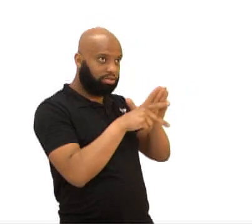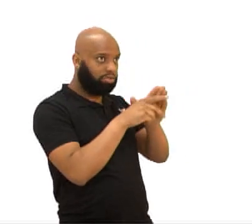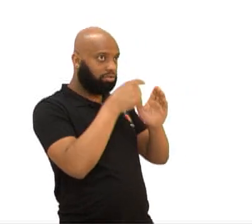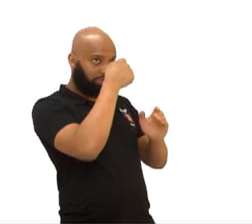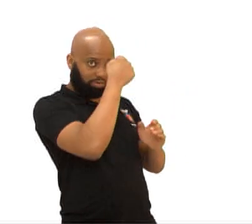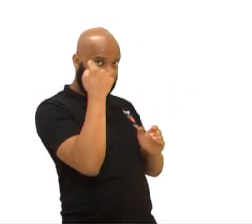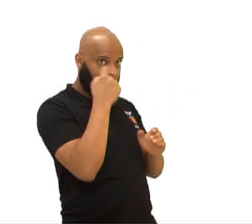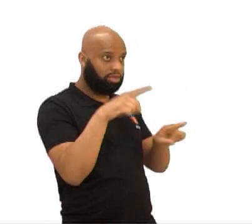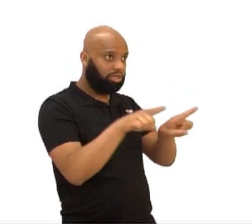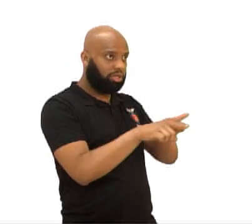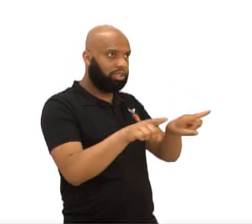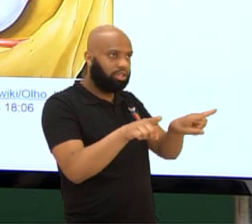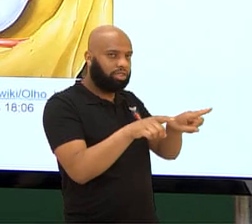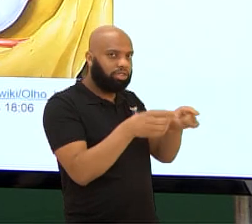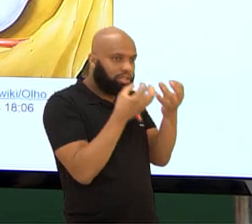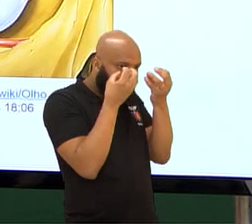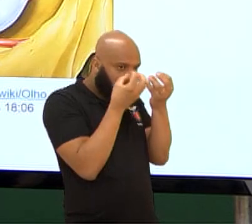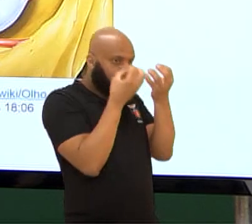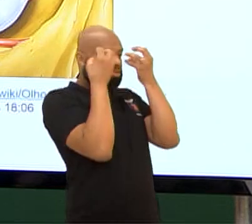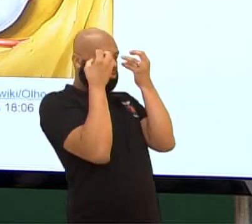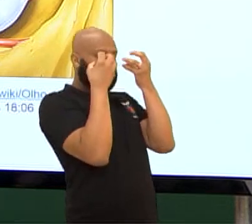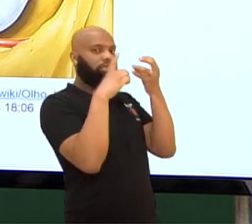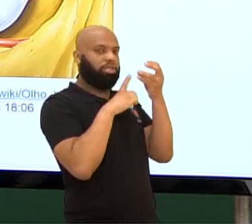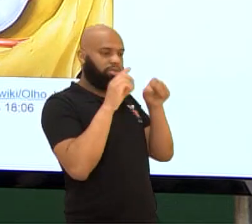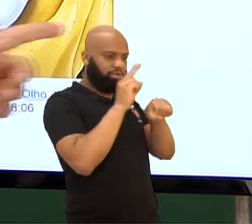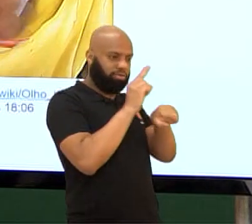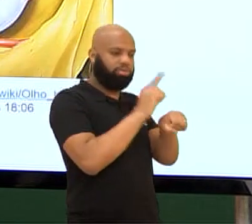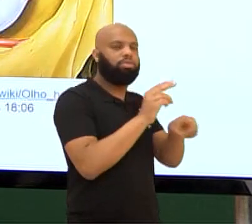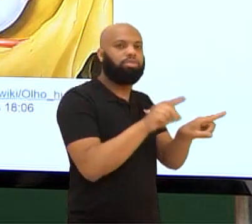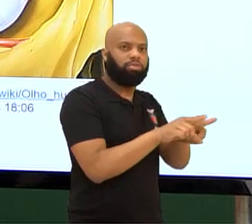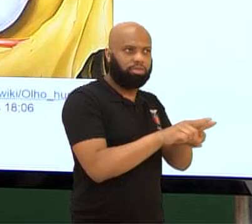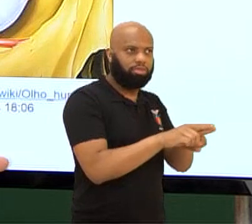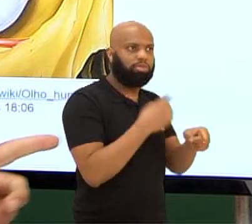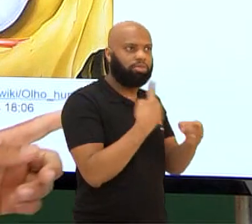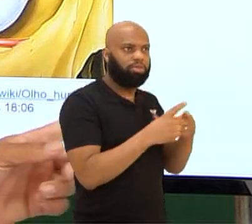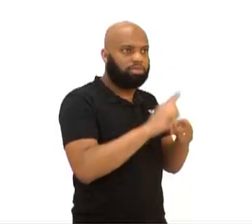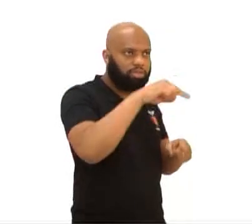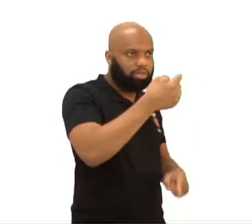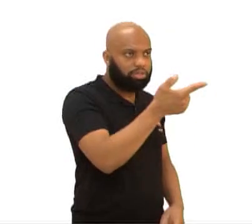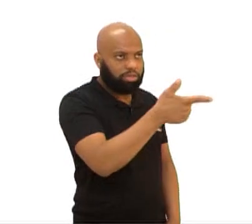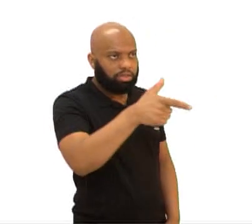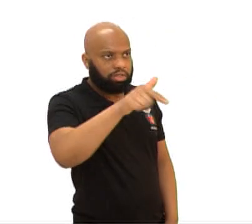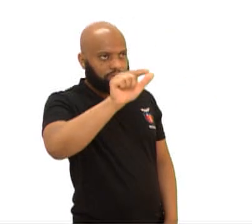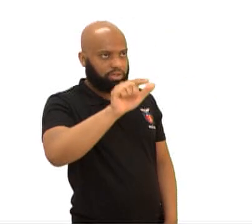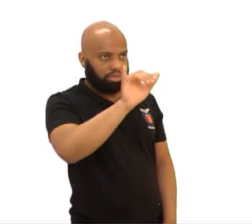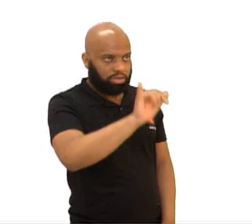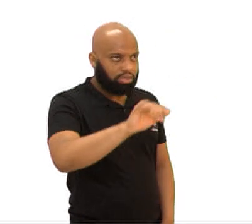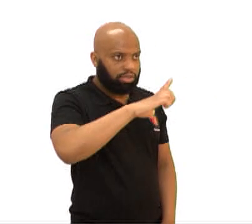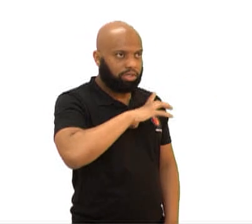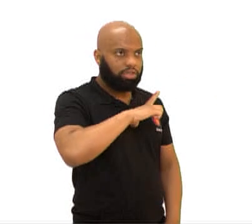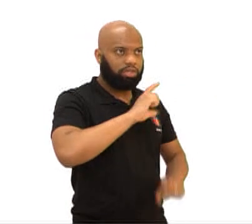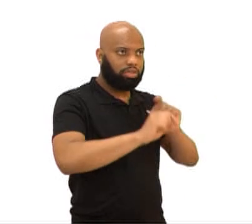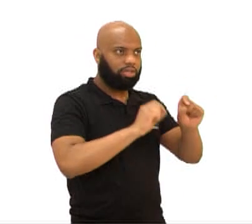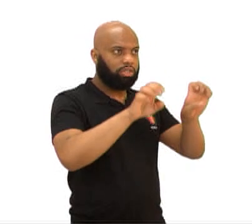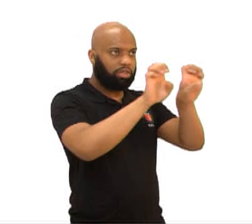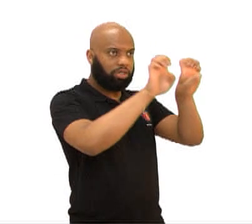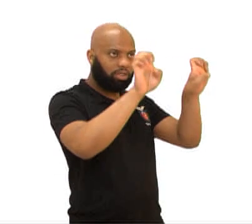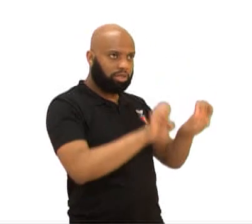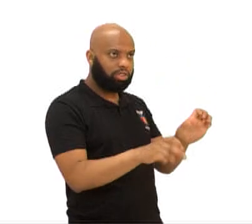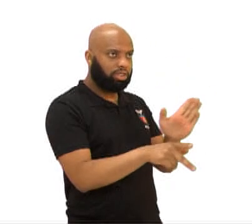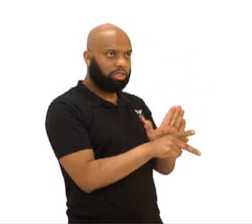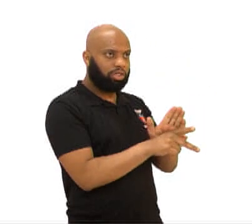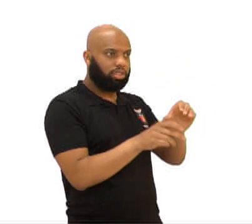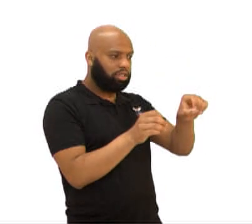já é colocado mais para dentro ali justamente para você ter uma proteção maior. E na próxima imagem aqui, ó, vamos ver a estrutura do fundo do